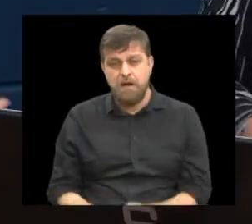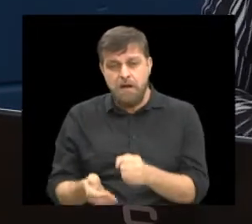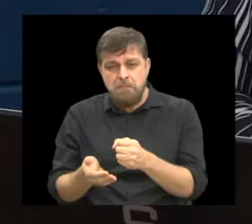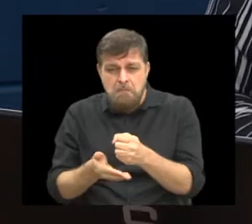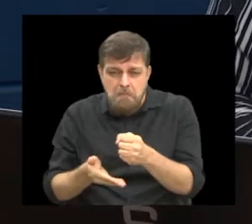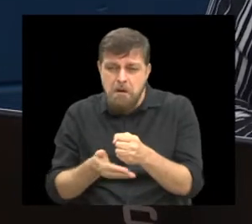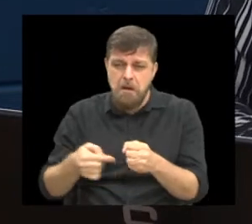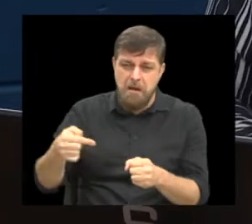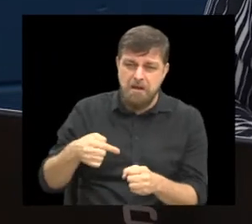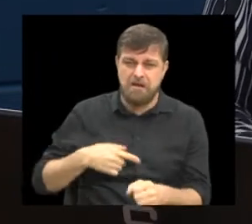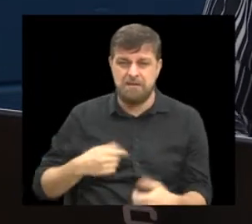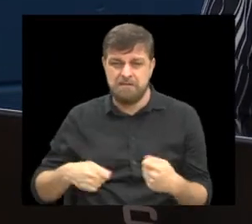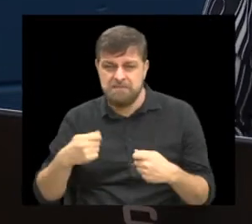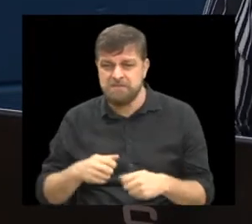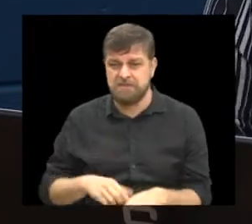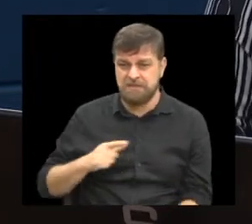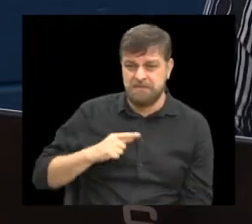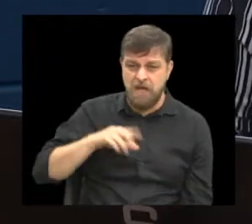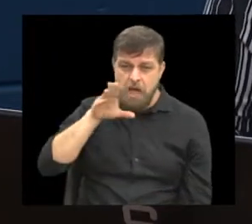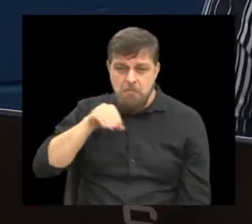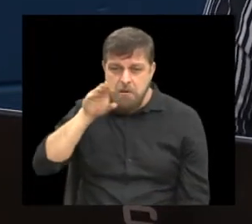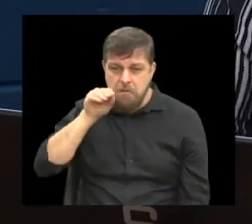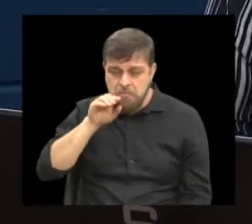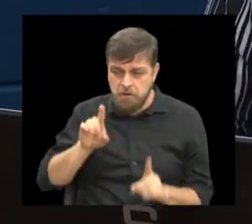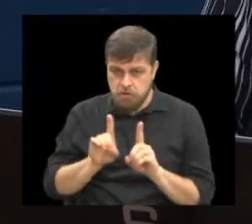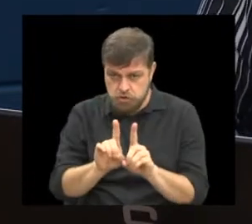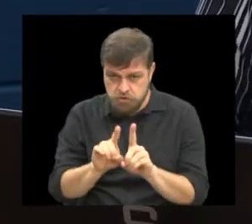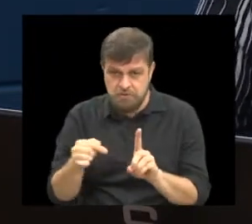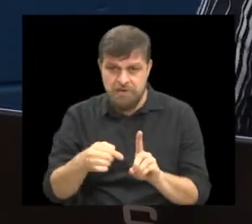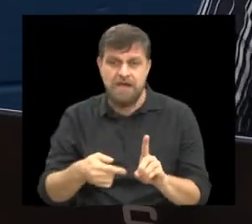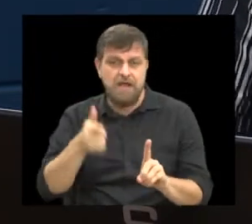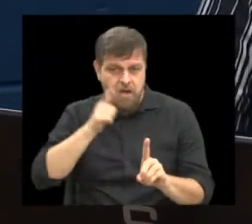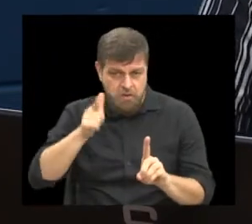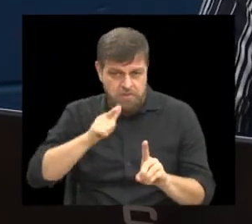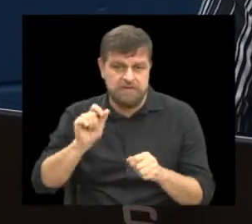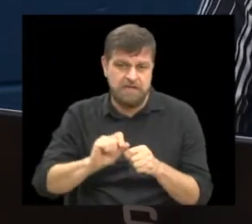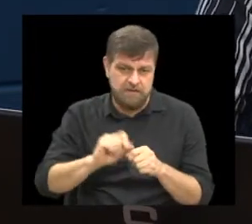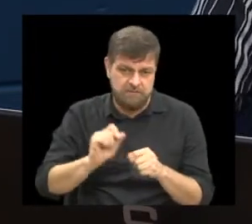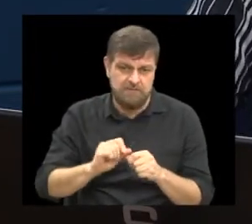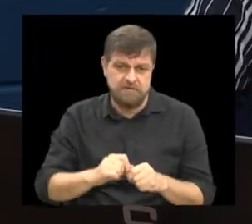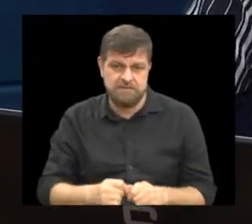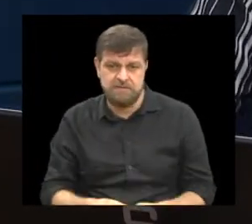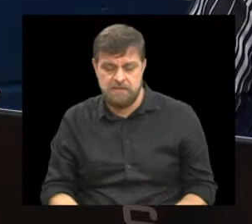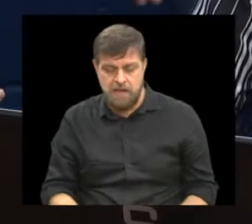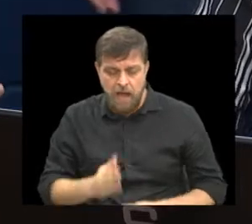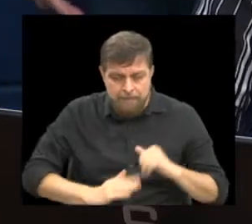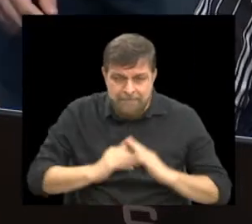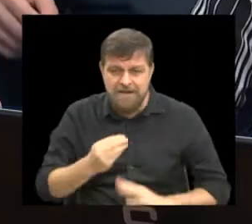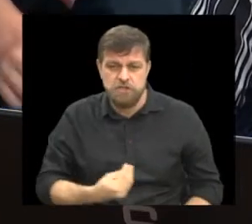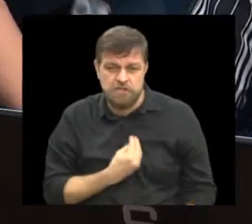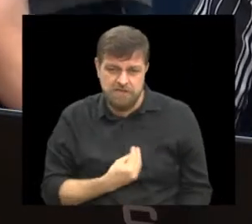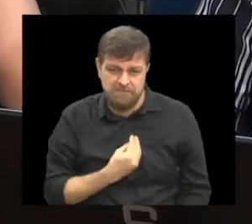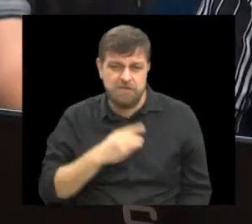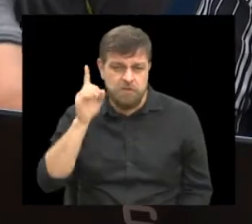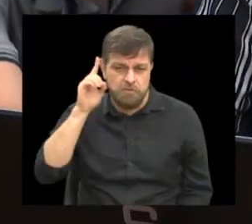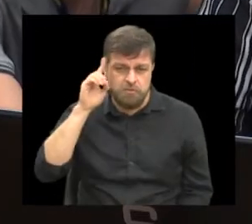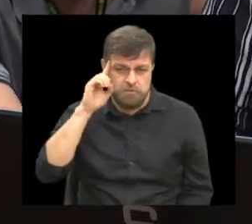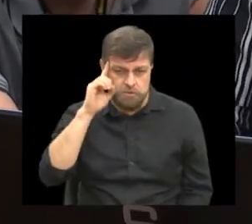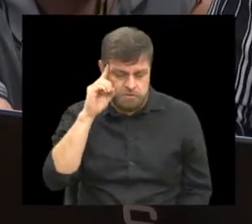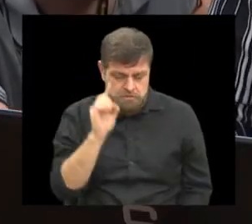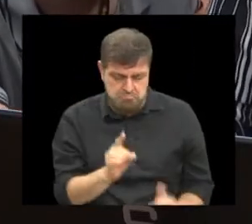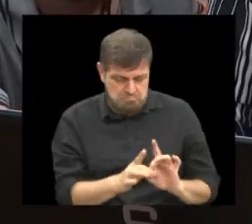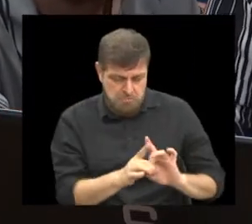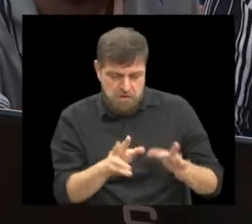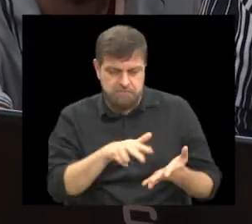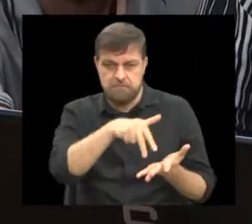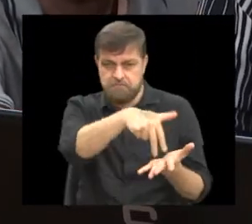não precisa de um interlocutor, quando essa criança consegue fazer suas habilidades de atividade de vida diária sozinhas. Então, esse autista